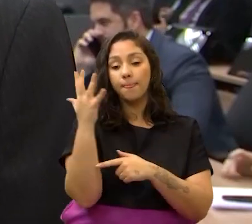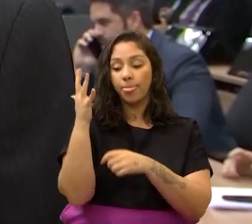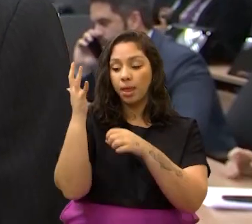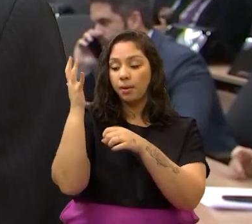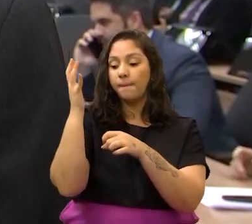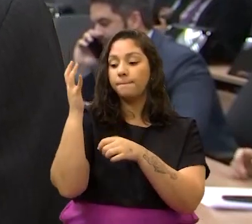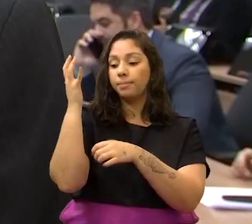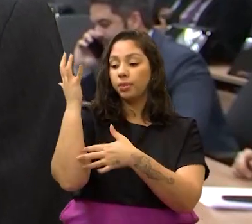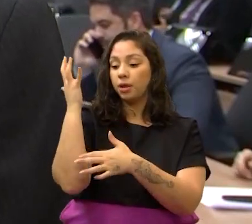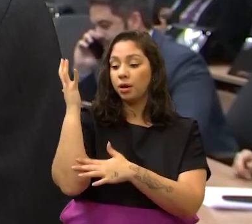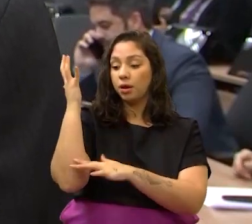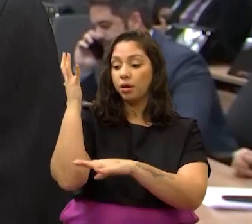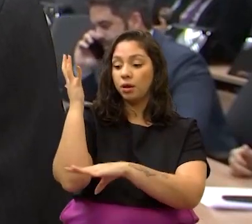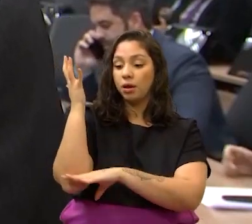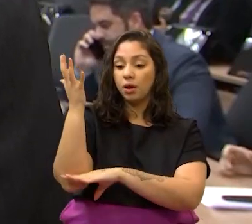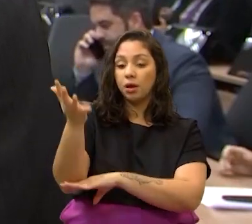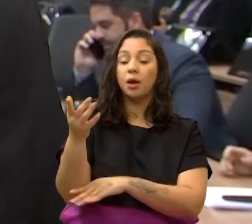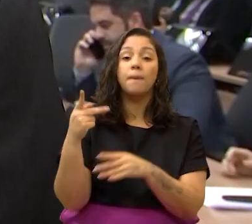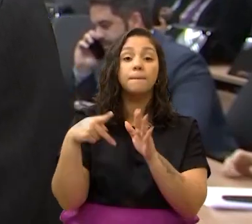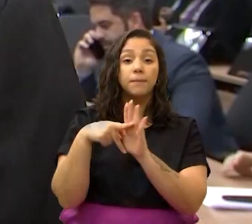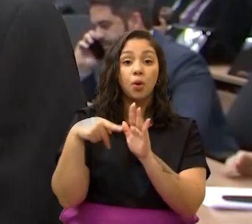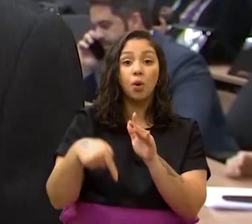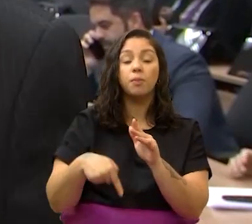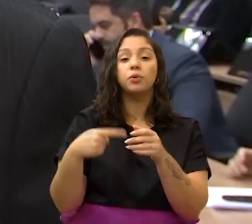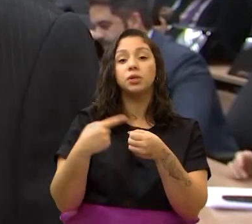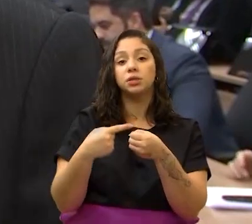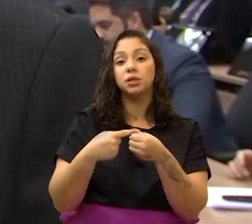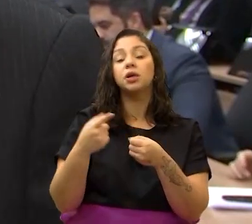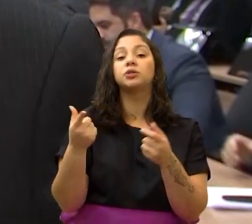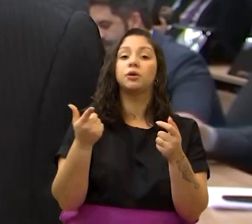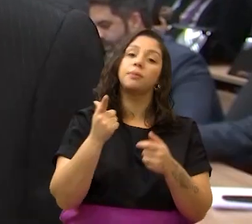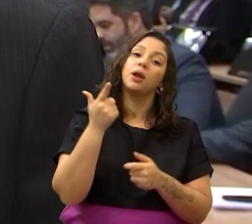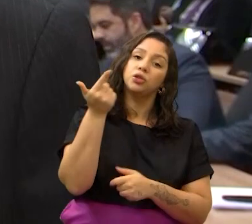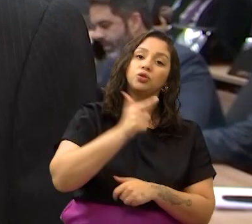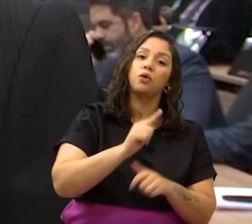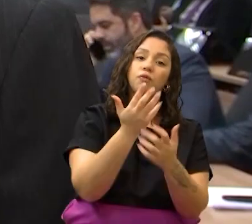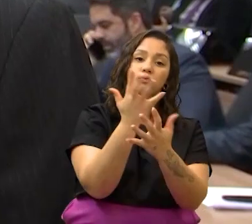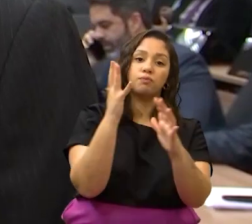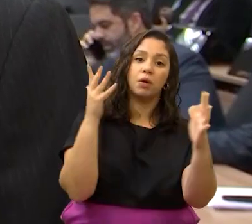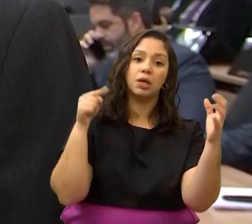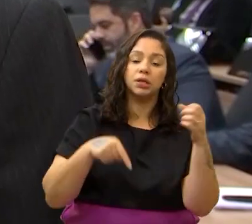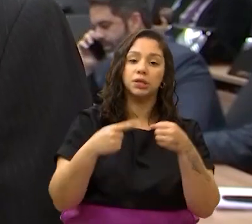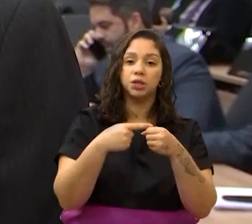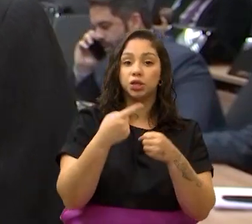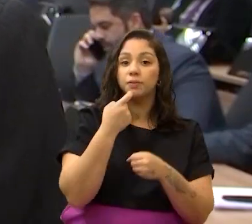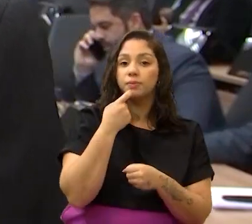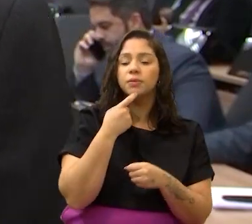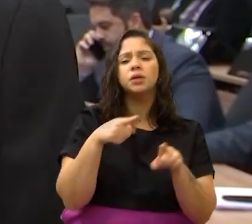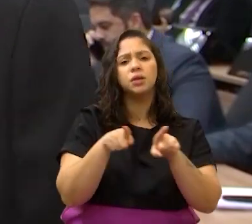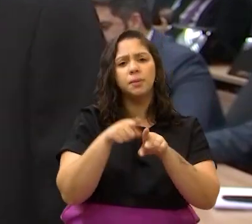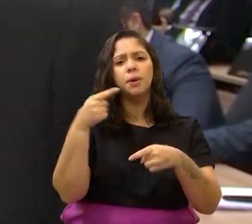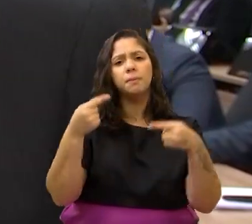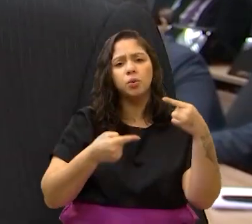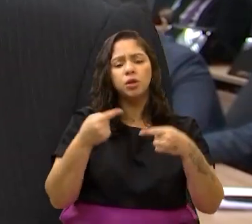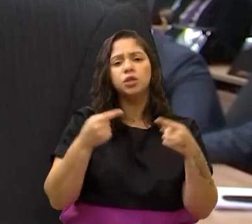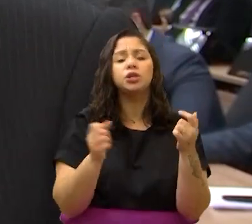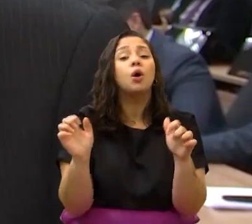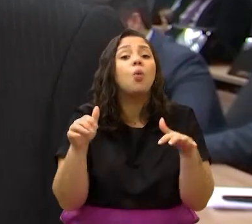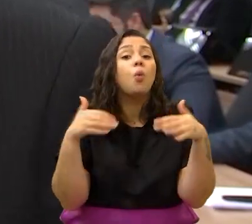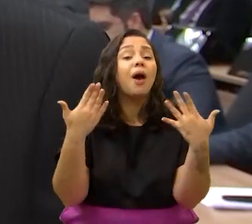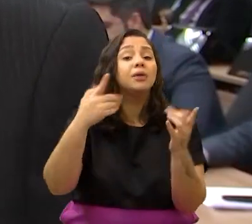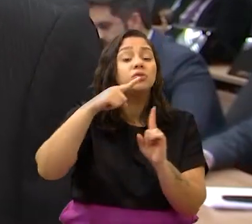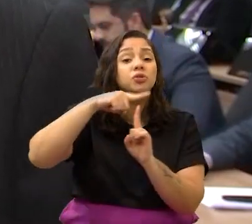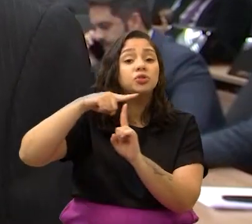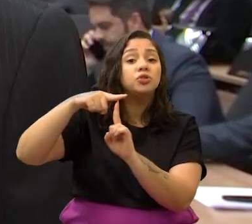dali usar espécies nativas para rearborizar a cidade de Campinas. Então até a política